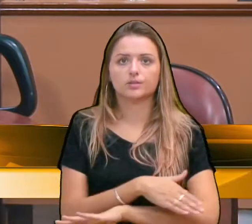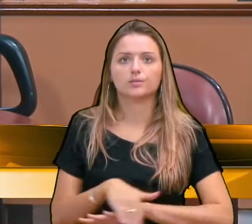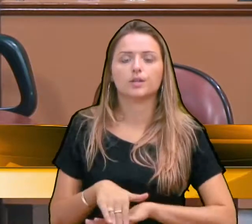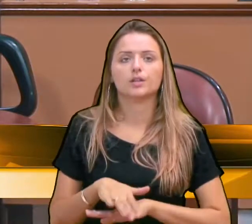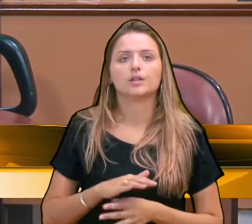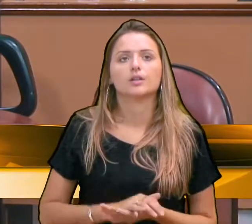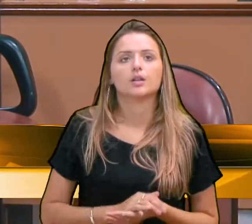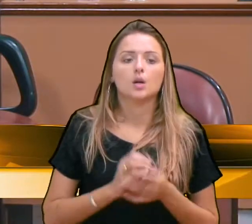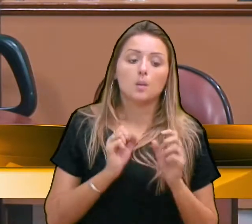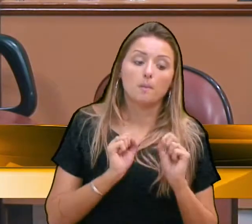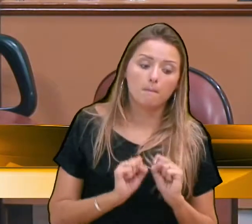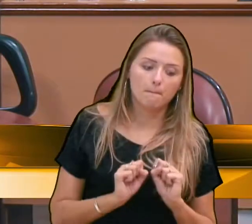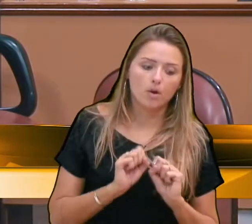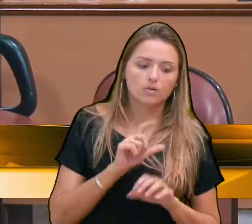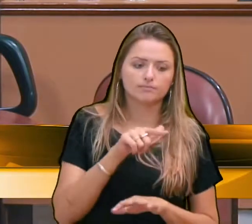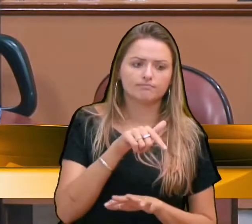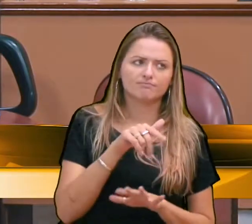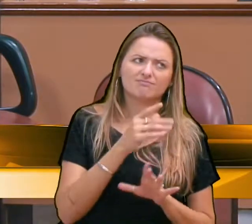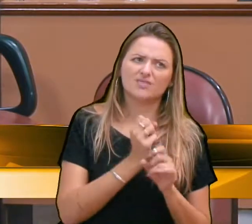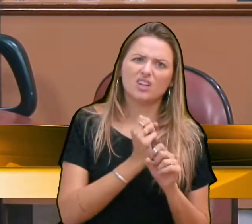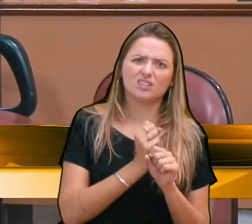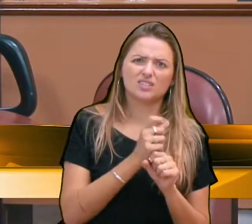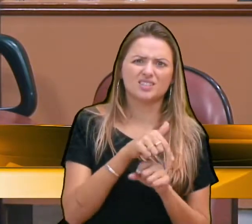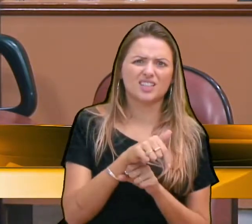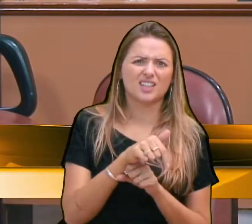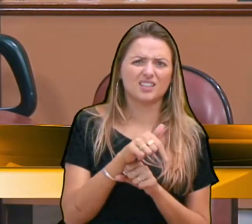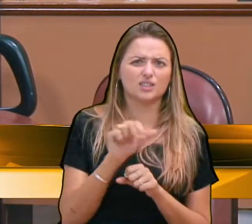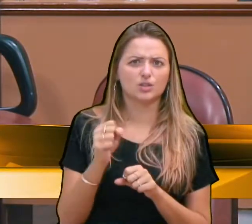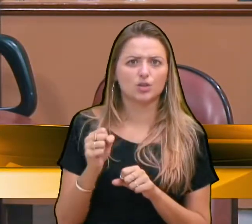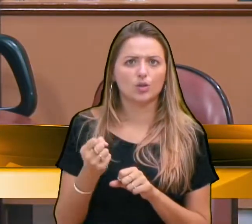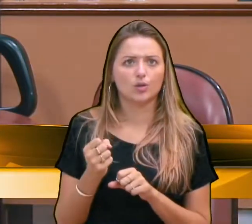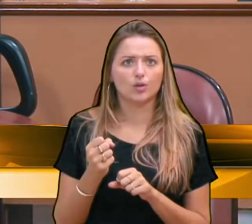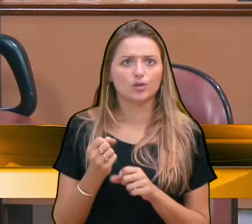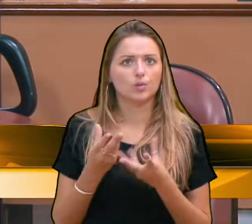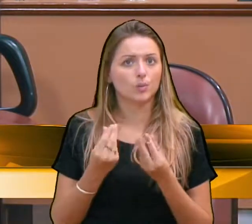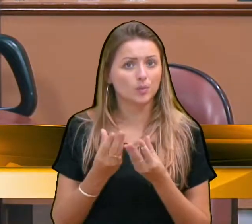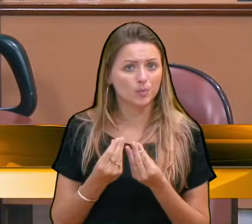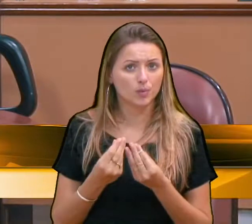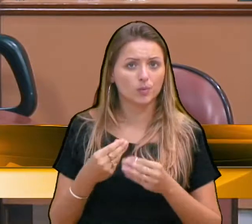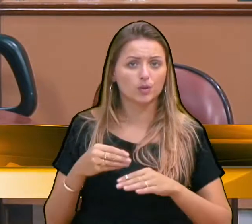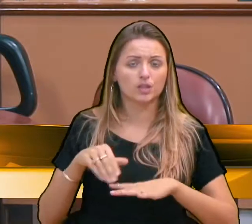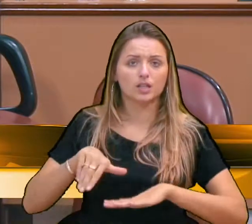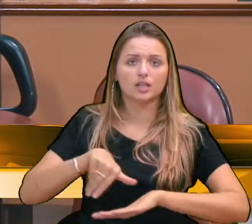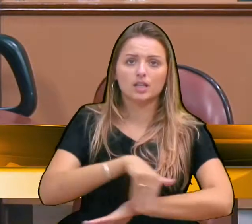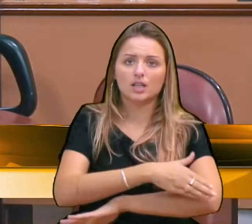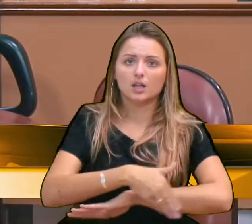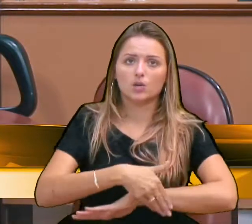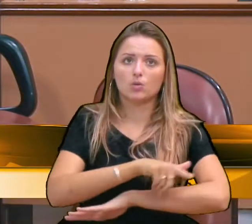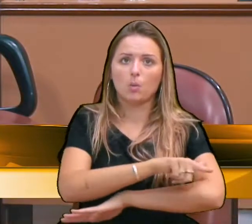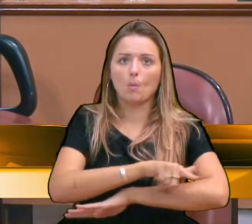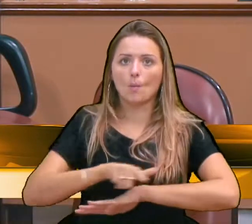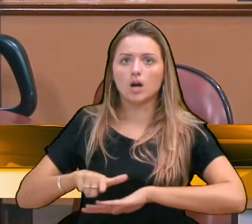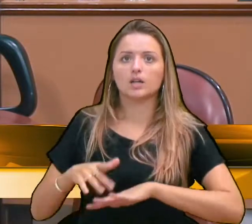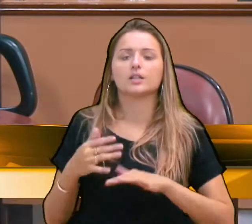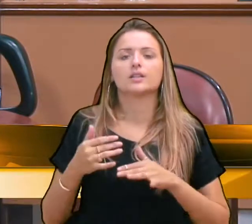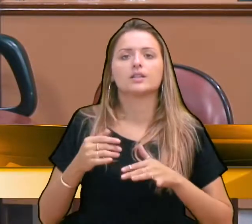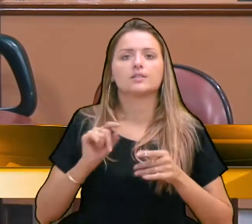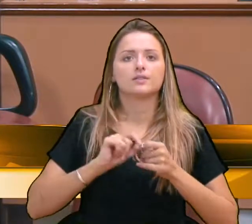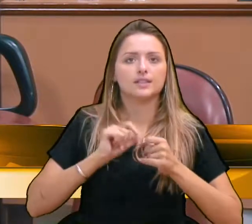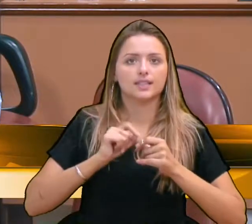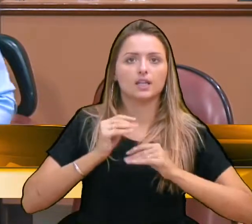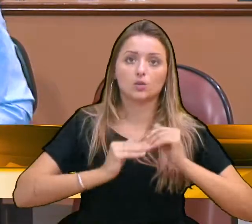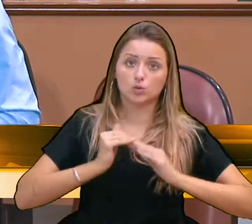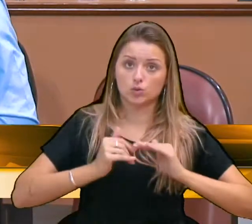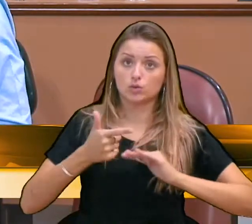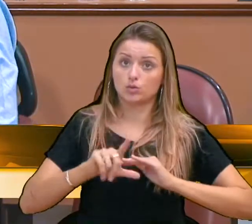Pode-se dar uma nota 7 a 8. Várias canaletas sendo reconstituídas, podres, refeitas. A todo momento